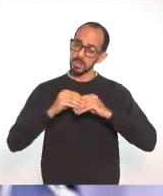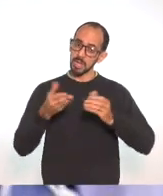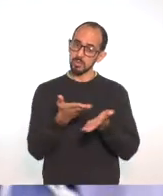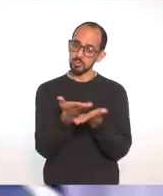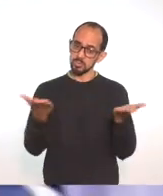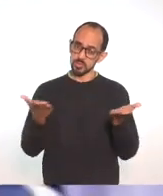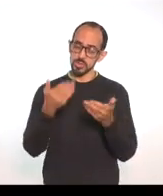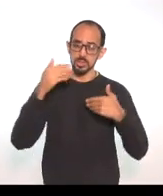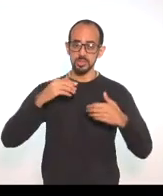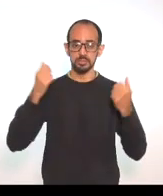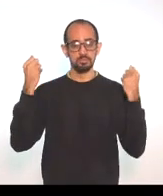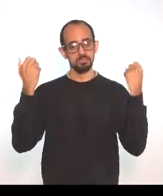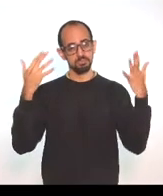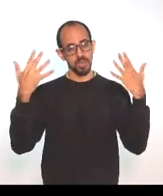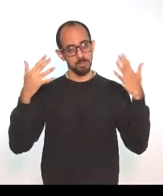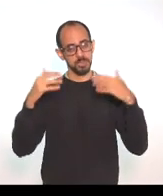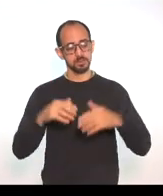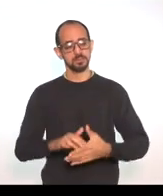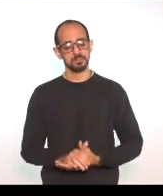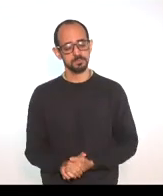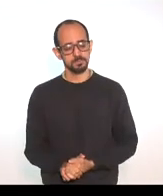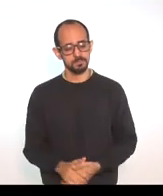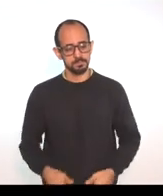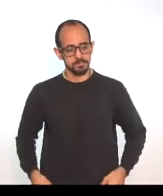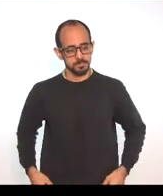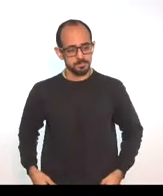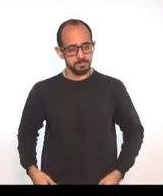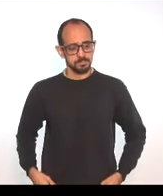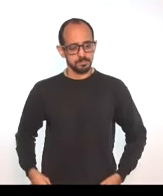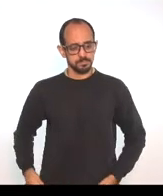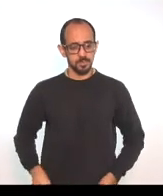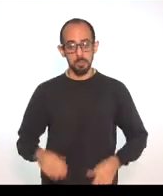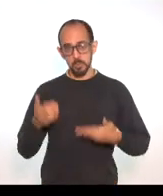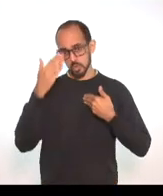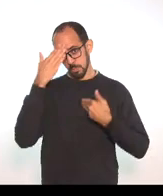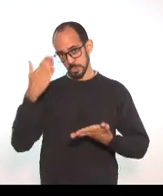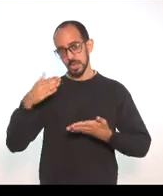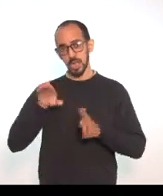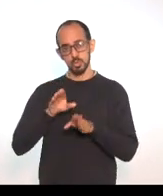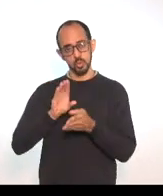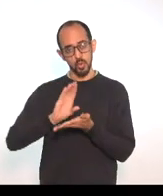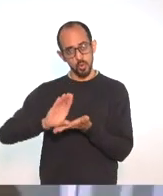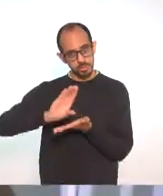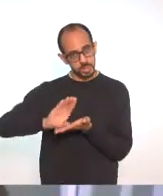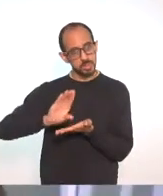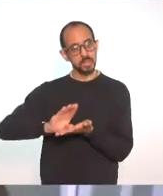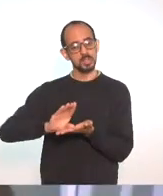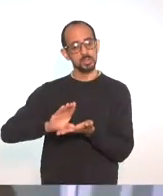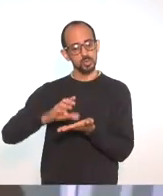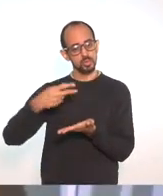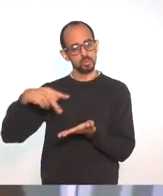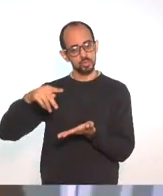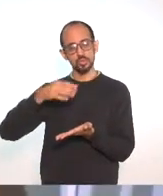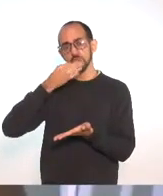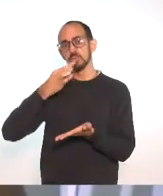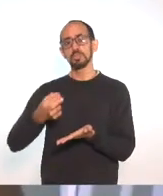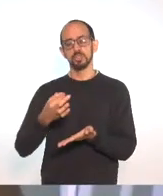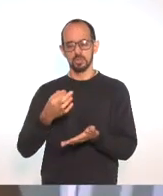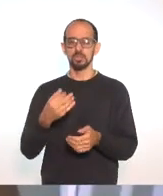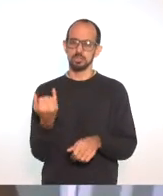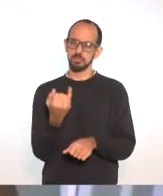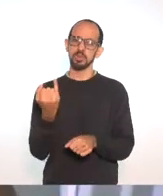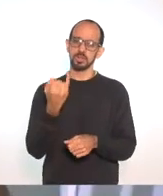aí pela participação Obrigado aconselha Vicente Loureiro o suas observações sempre muito relevantes